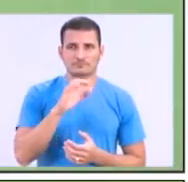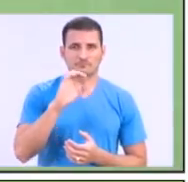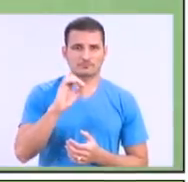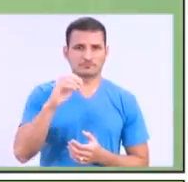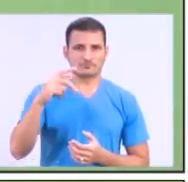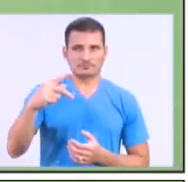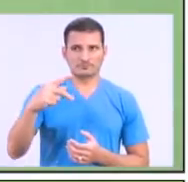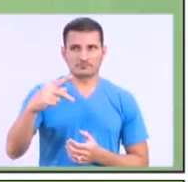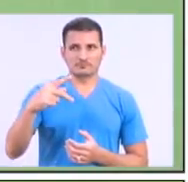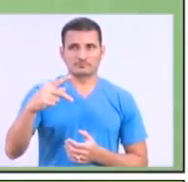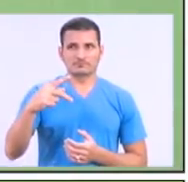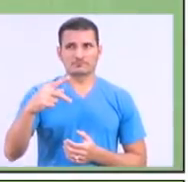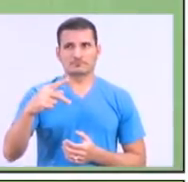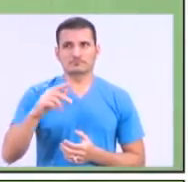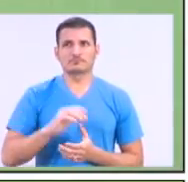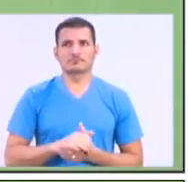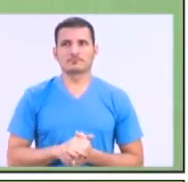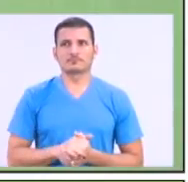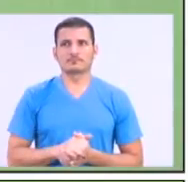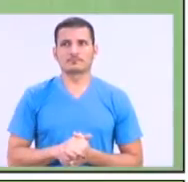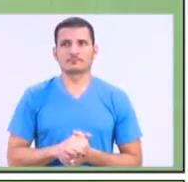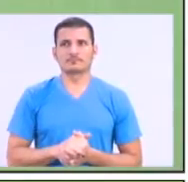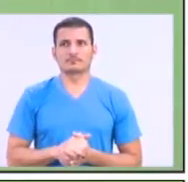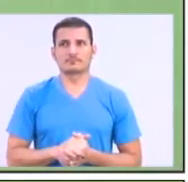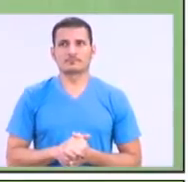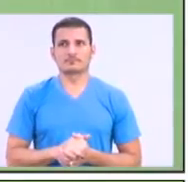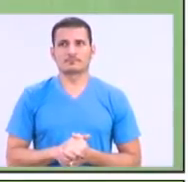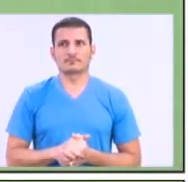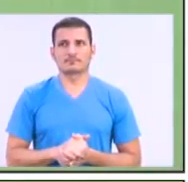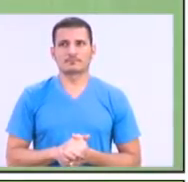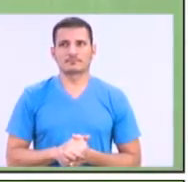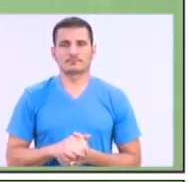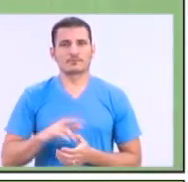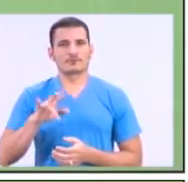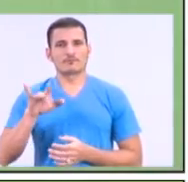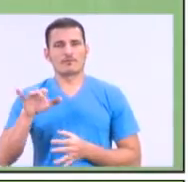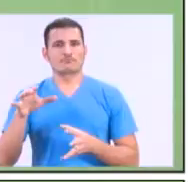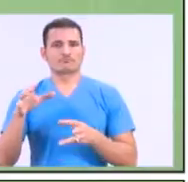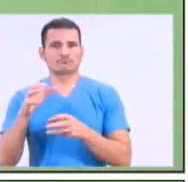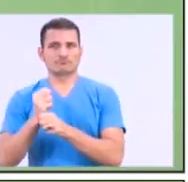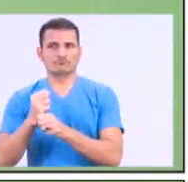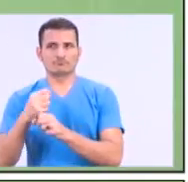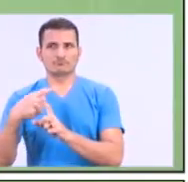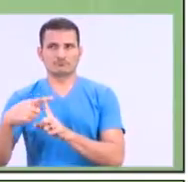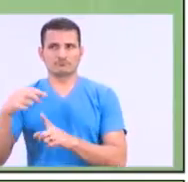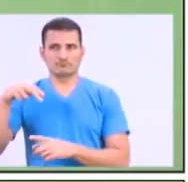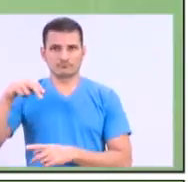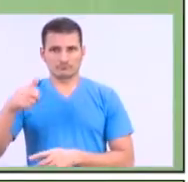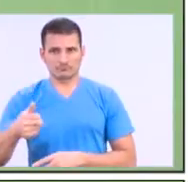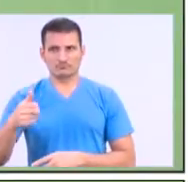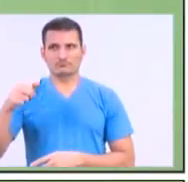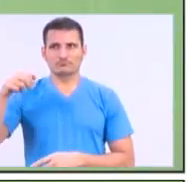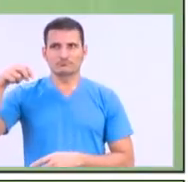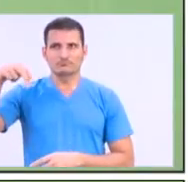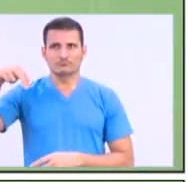imprimir soma e vai imprimir o resultado dessa soma aqui, que são essas duas variáveis